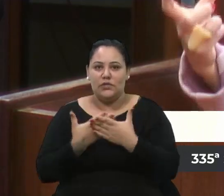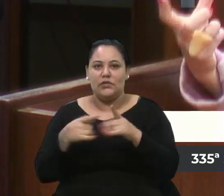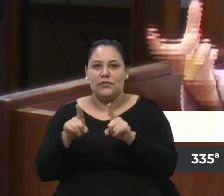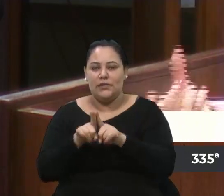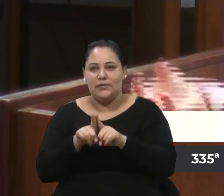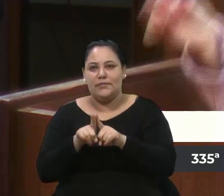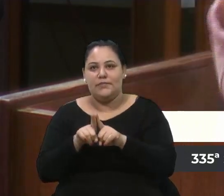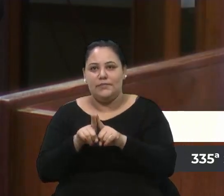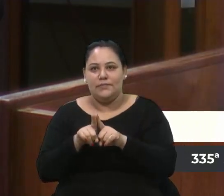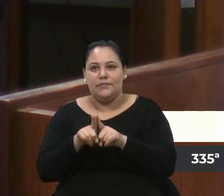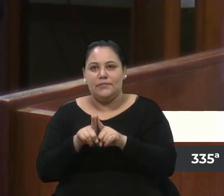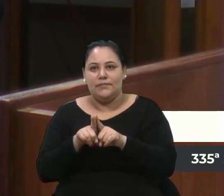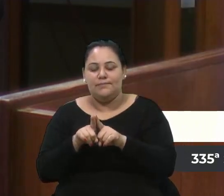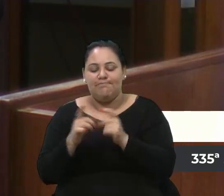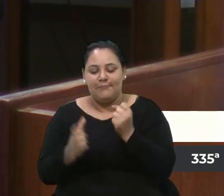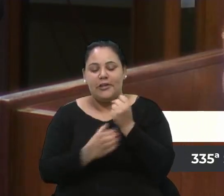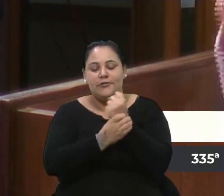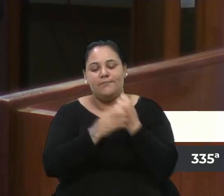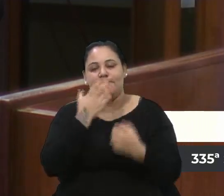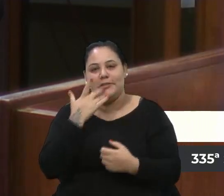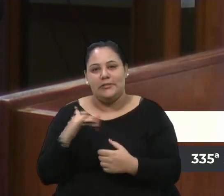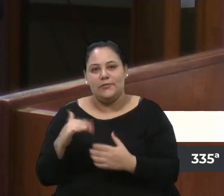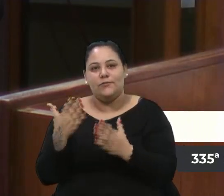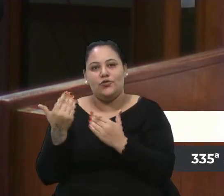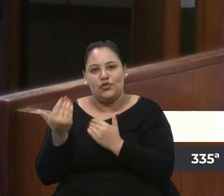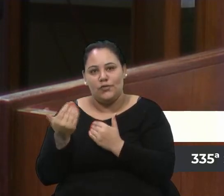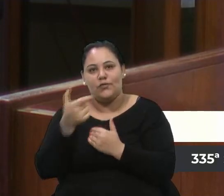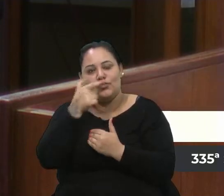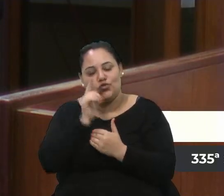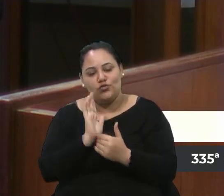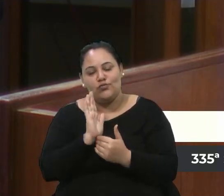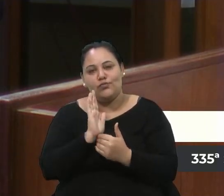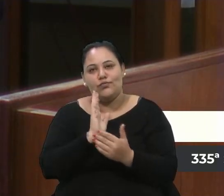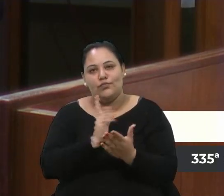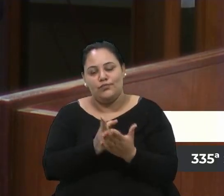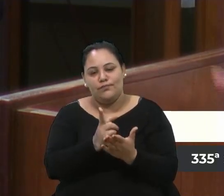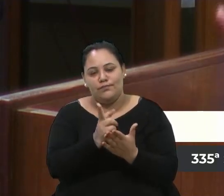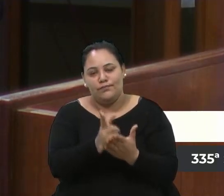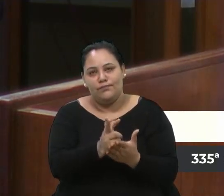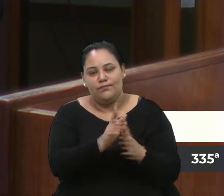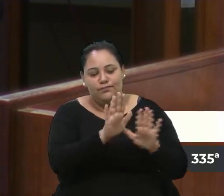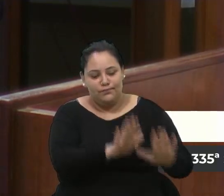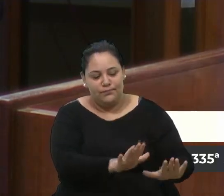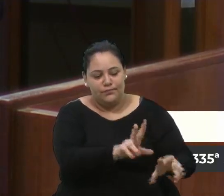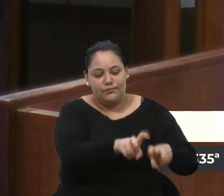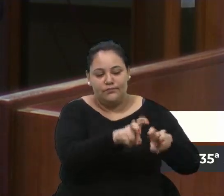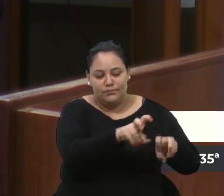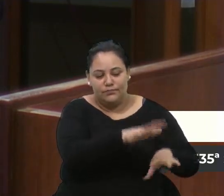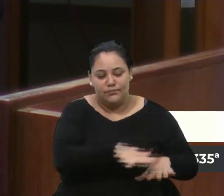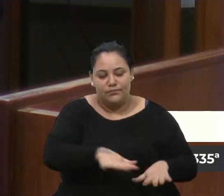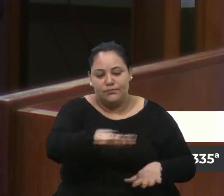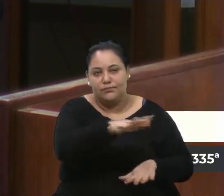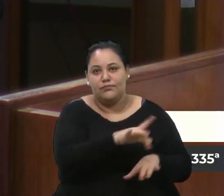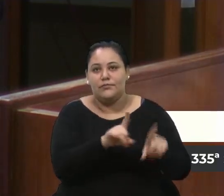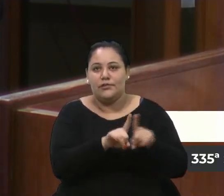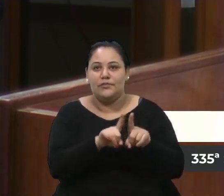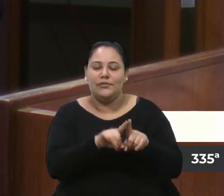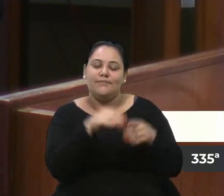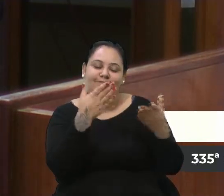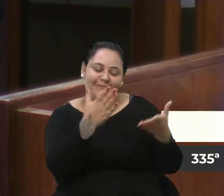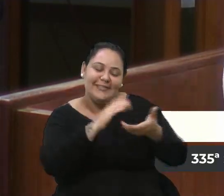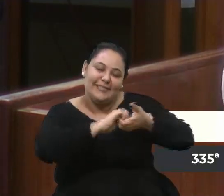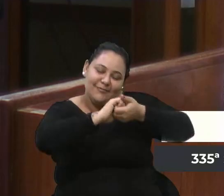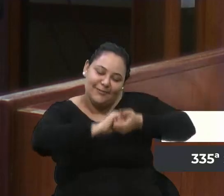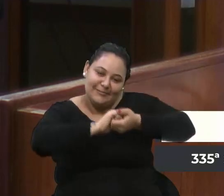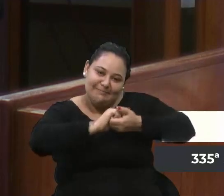garantir, inclusive, que aquelas crianças e adolescentes permaneçam na área rural. Então, saudações,